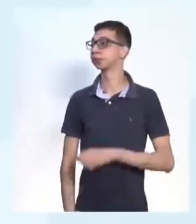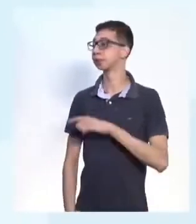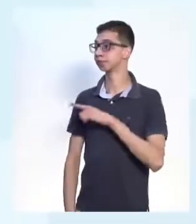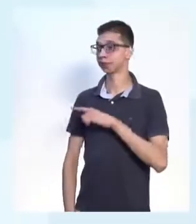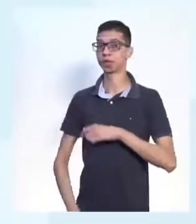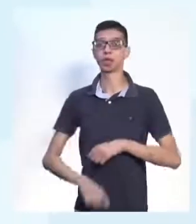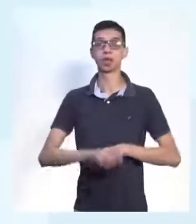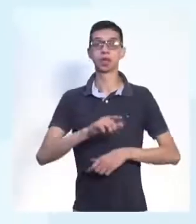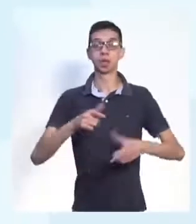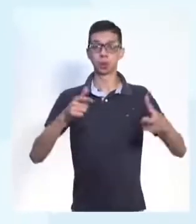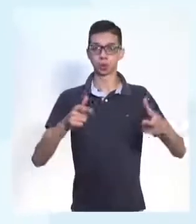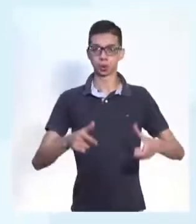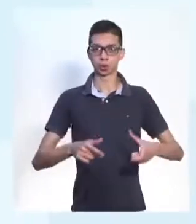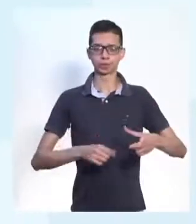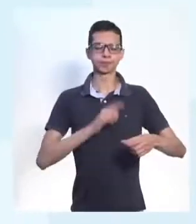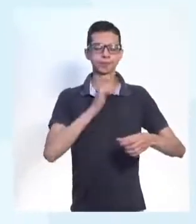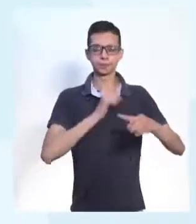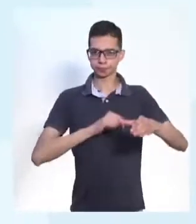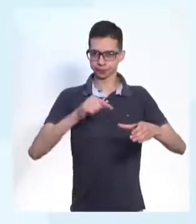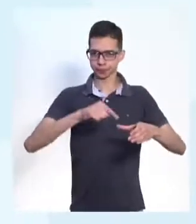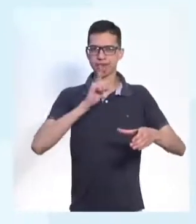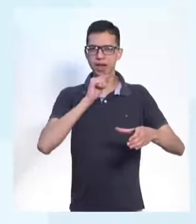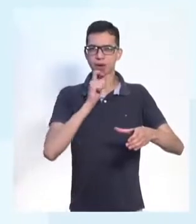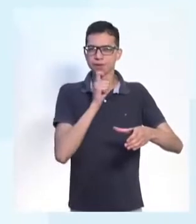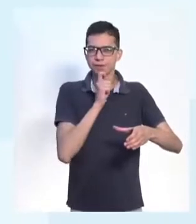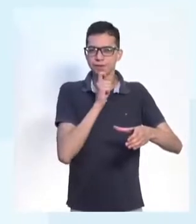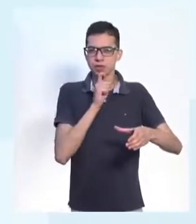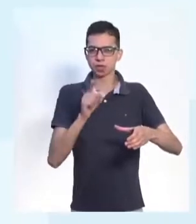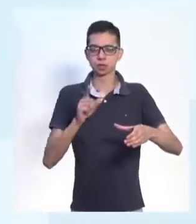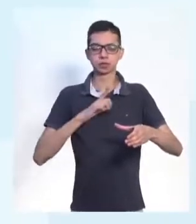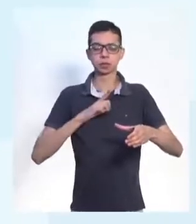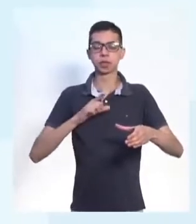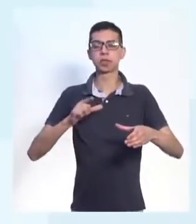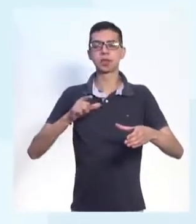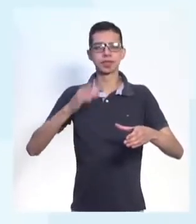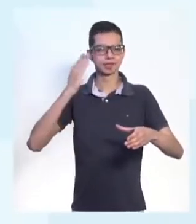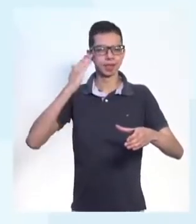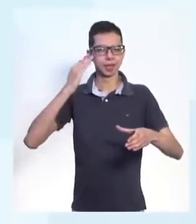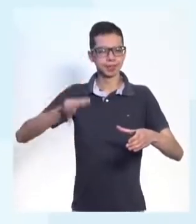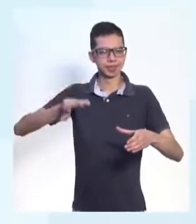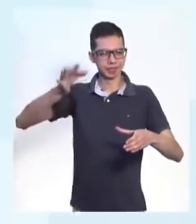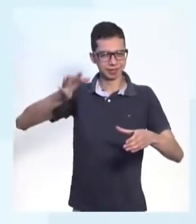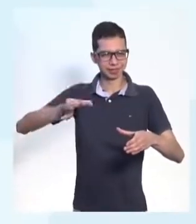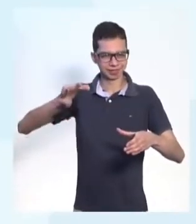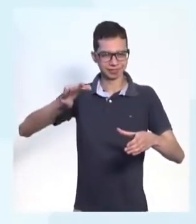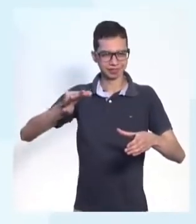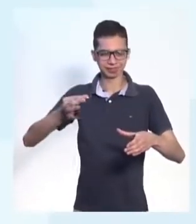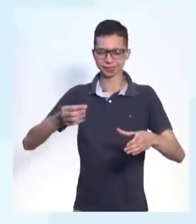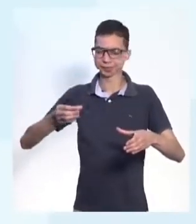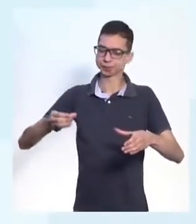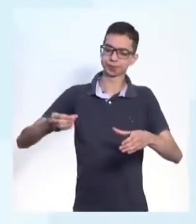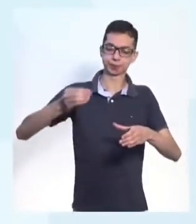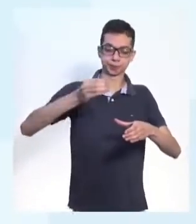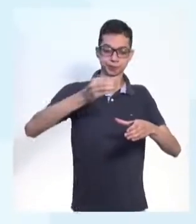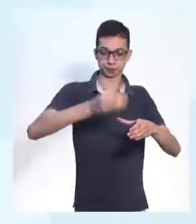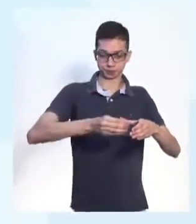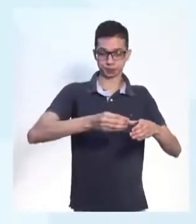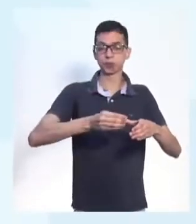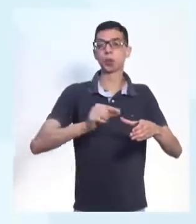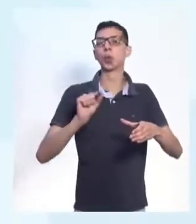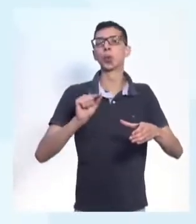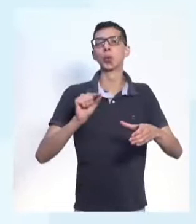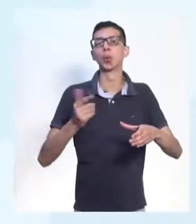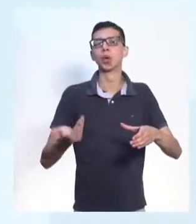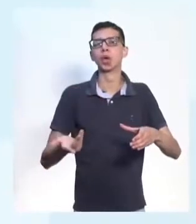um recipiente com água fria, o que acontece com o nosso termômetro aqui? O que vai acontecer com